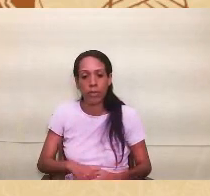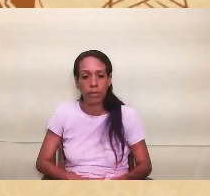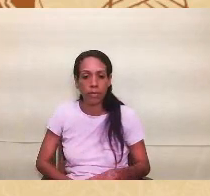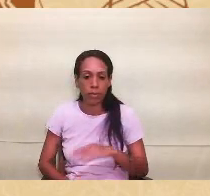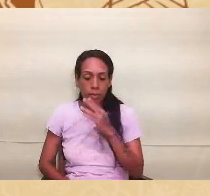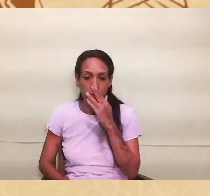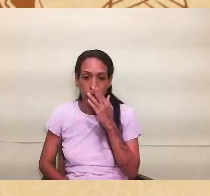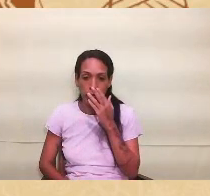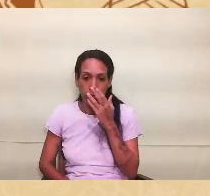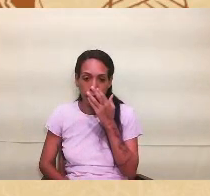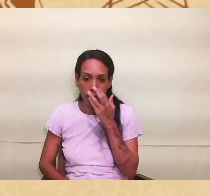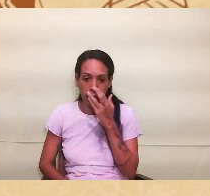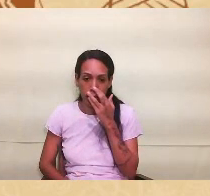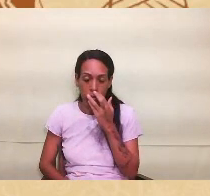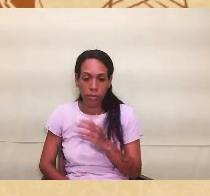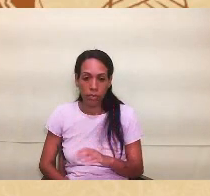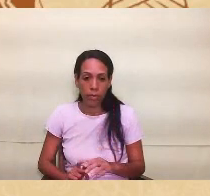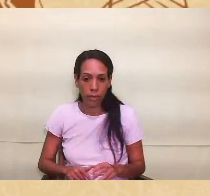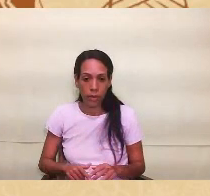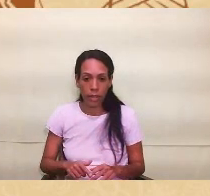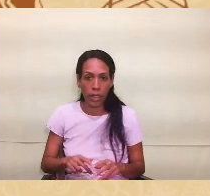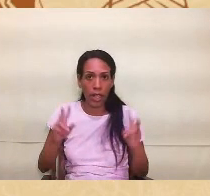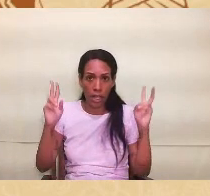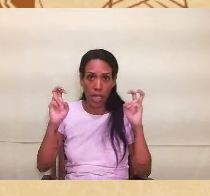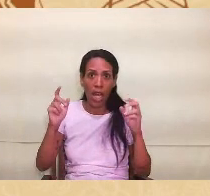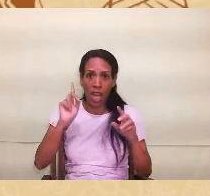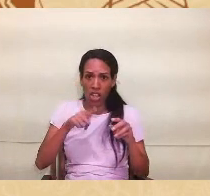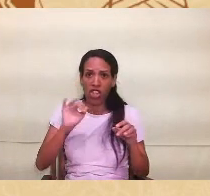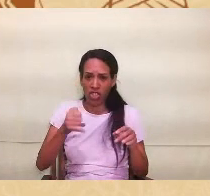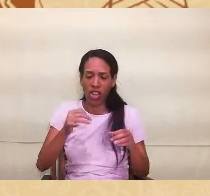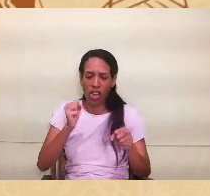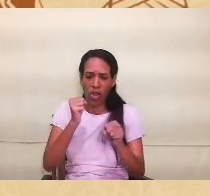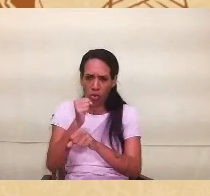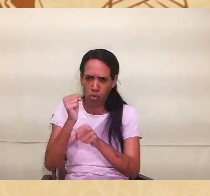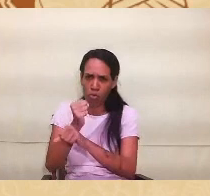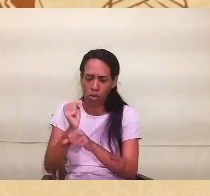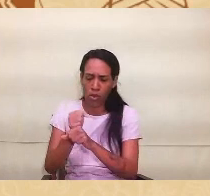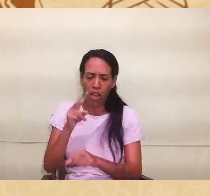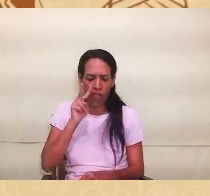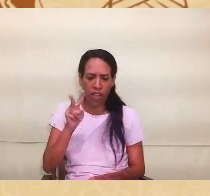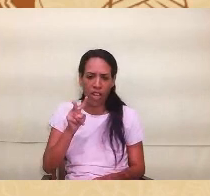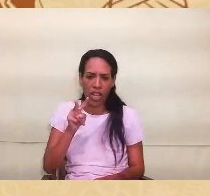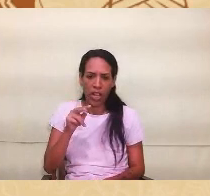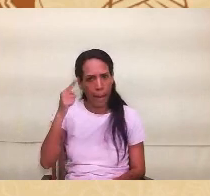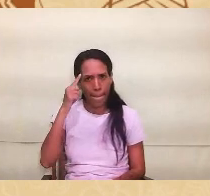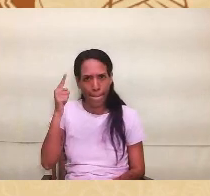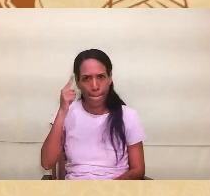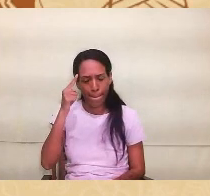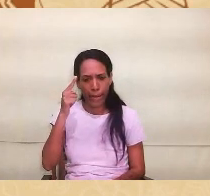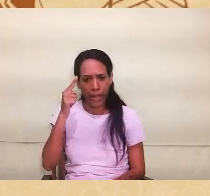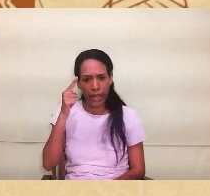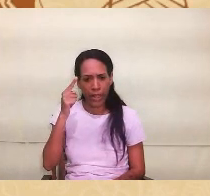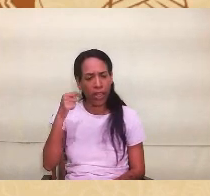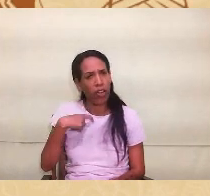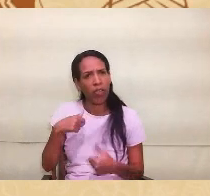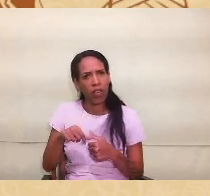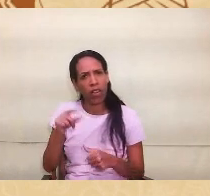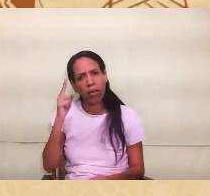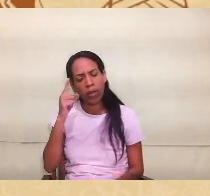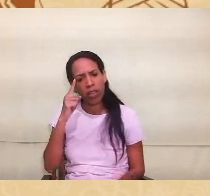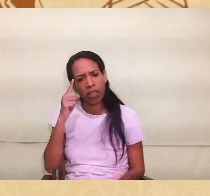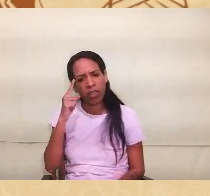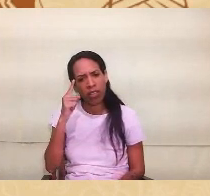Então, esse seminário de vocês já é uma construção. Eu penso assim, eu não penso muito no porvir, né? Eu fico pensando nas coisas que